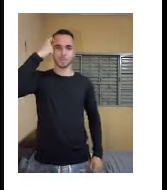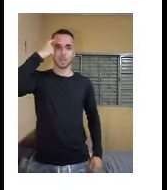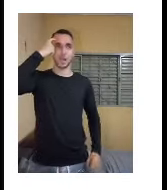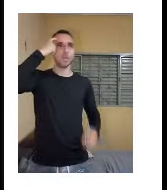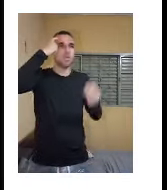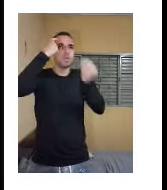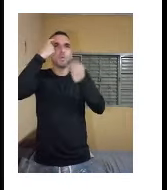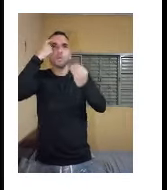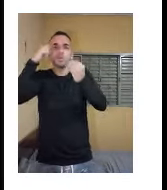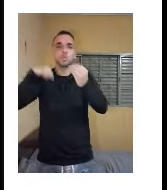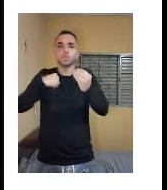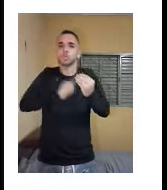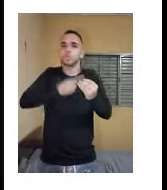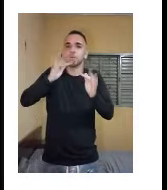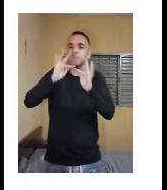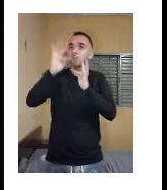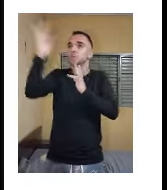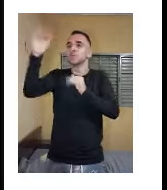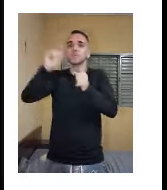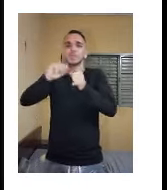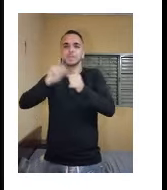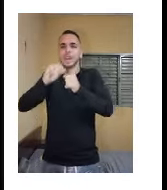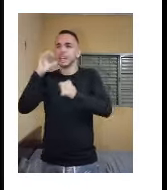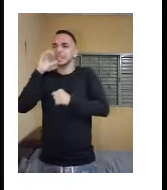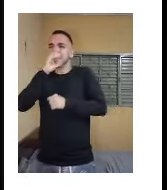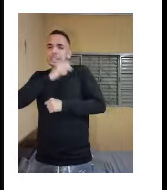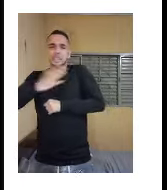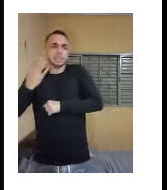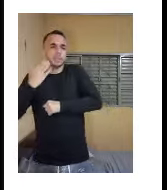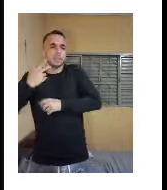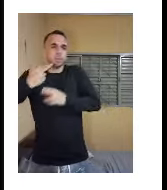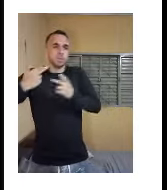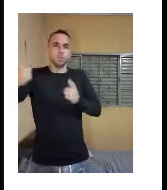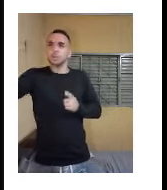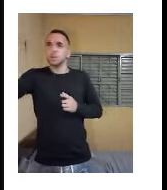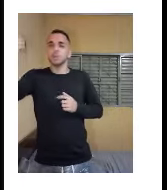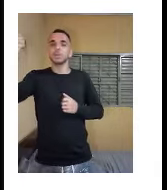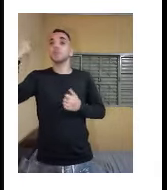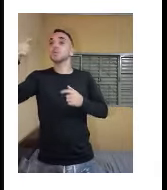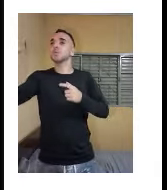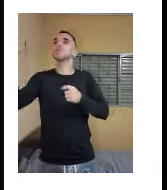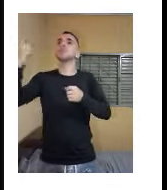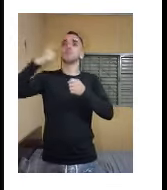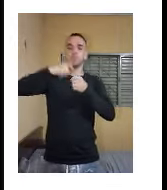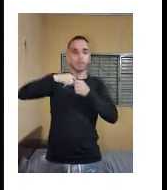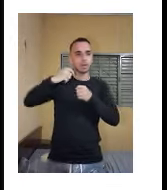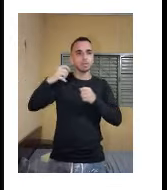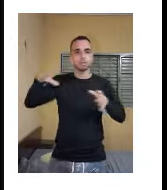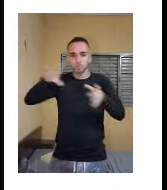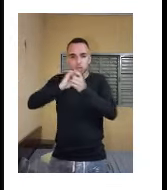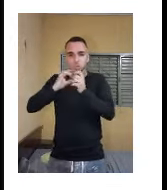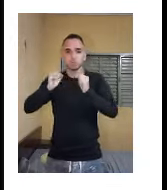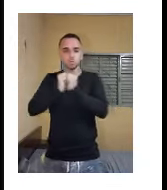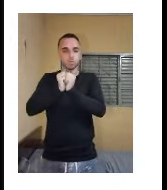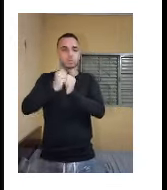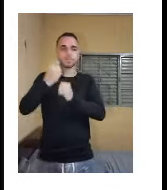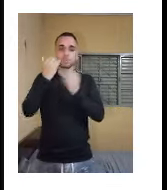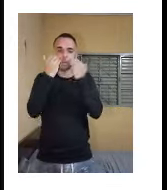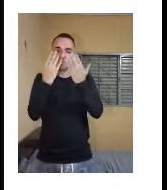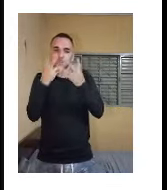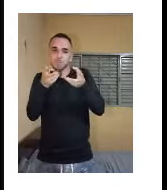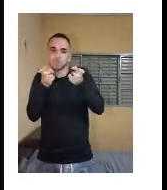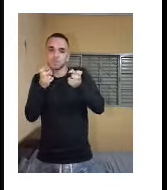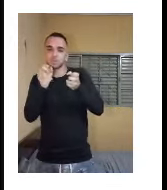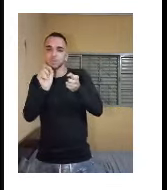podemos trazer, né, essa crise climática também com esse viés, ou esse olhar holístico, que a crise